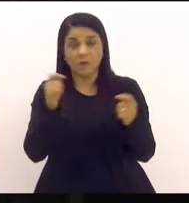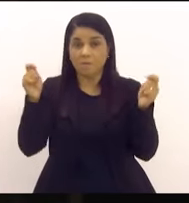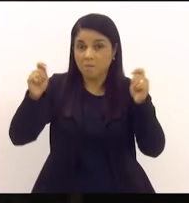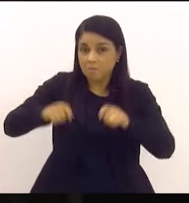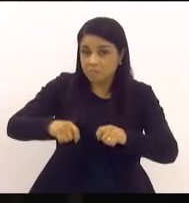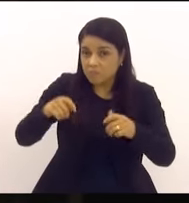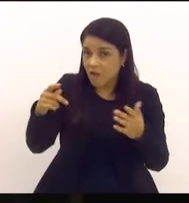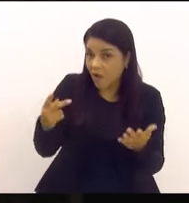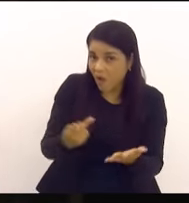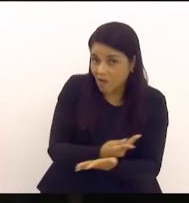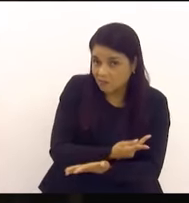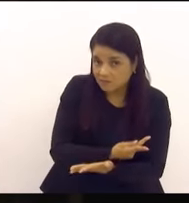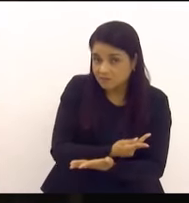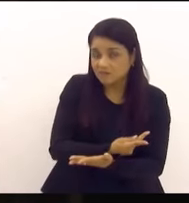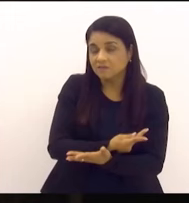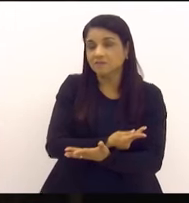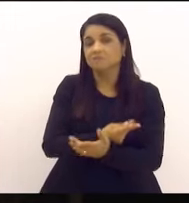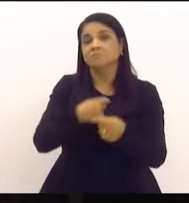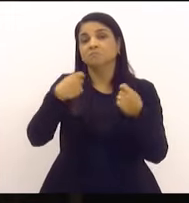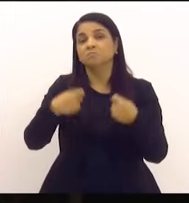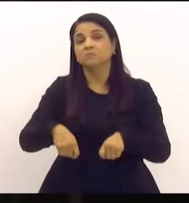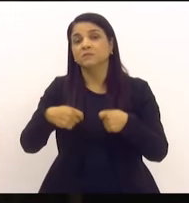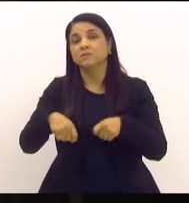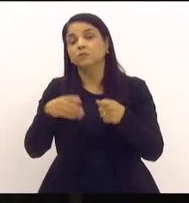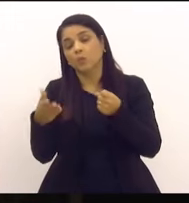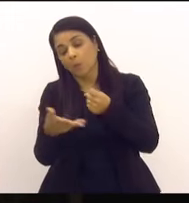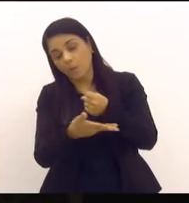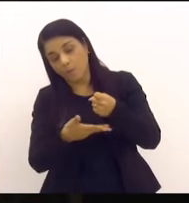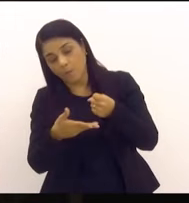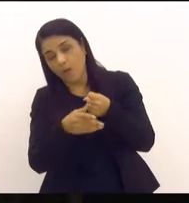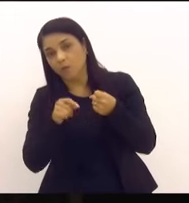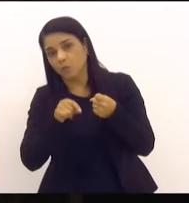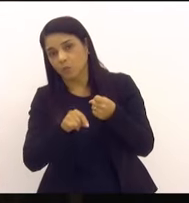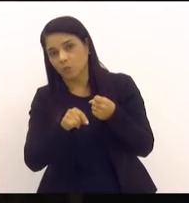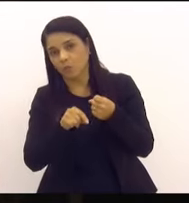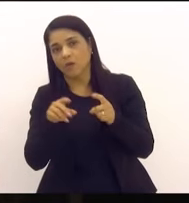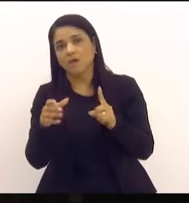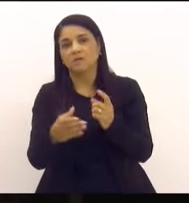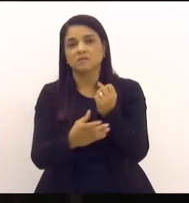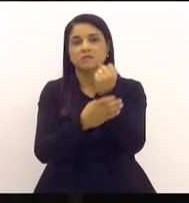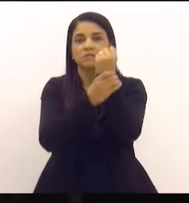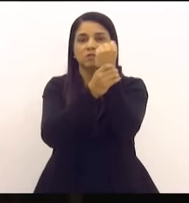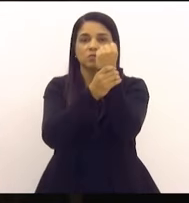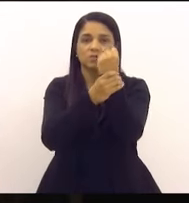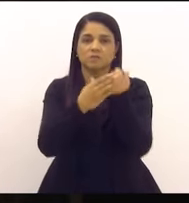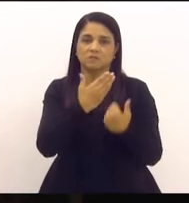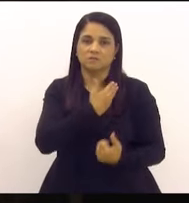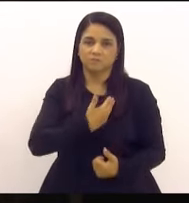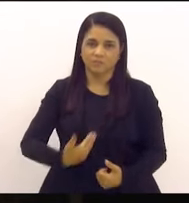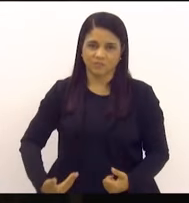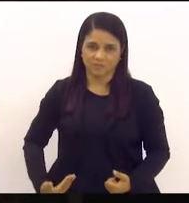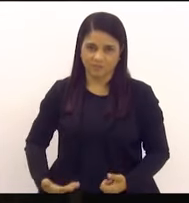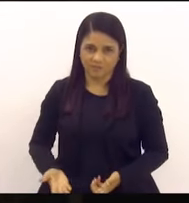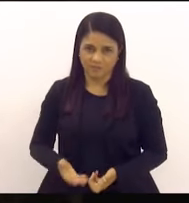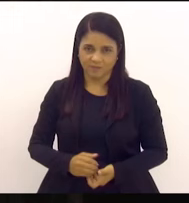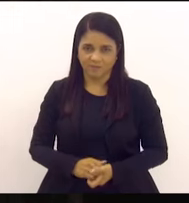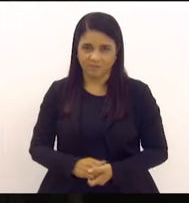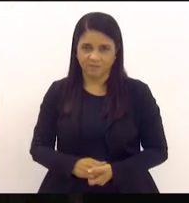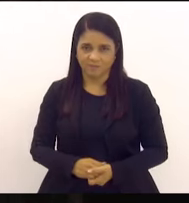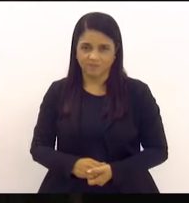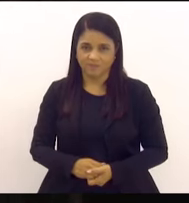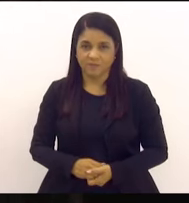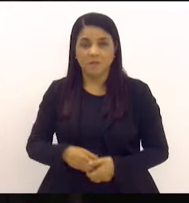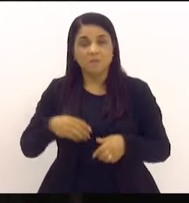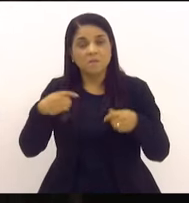aconteça, nós precisamos do mais básico: segurança pública. É isso que